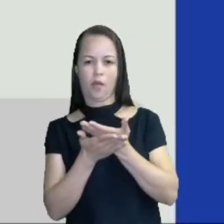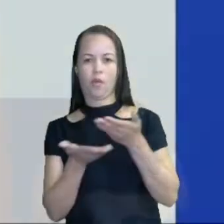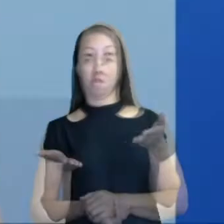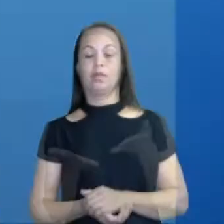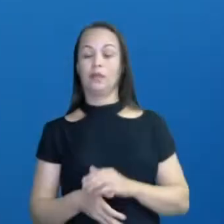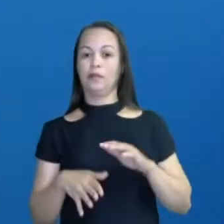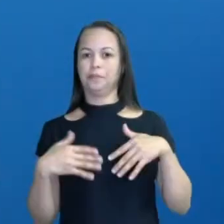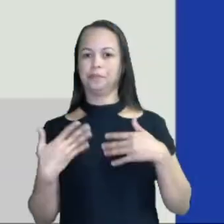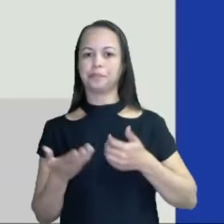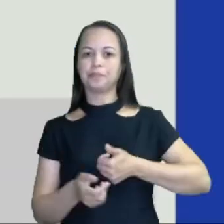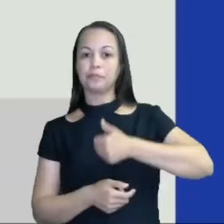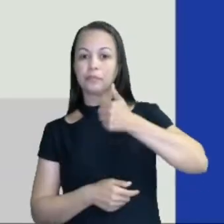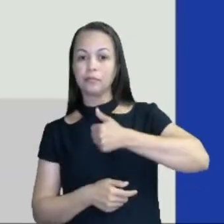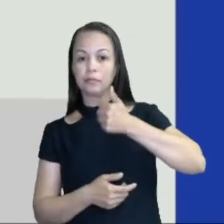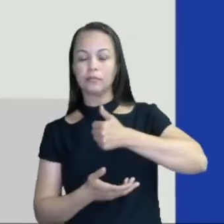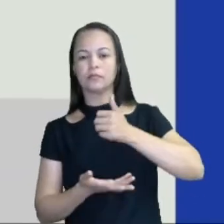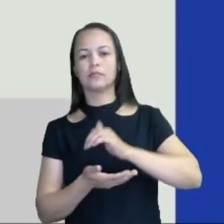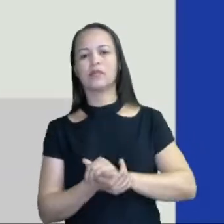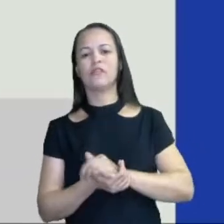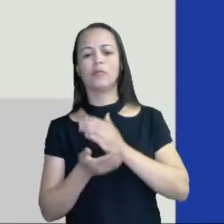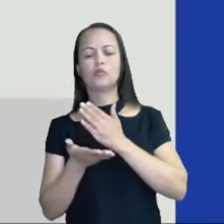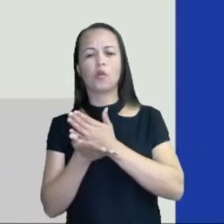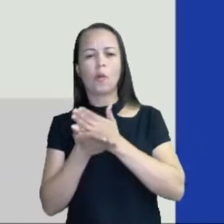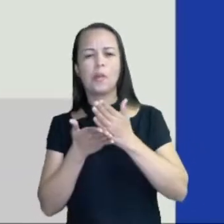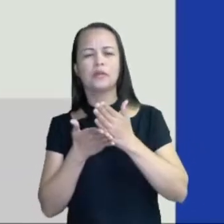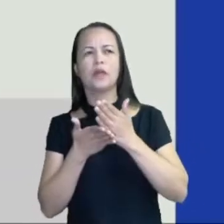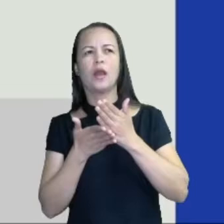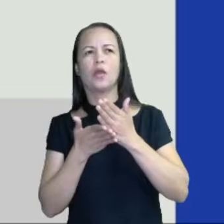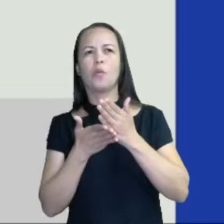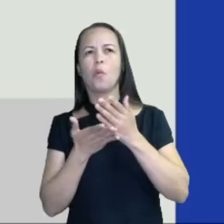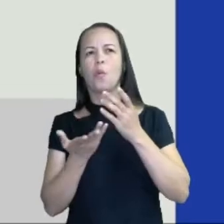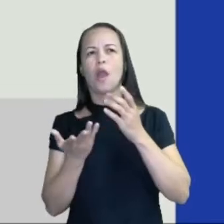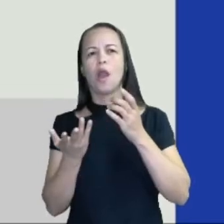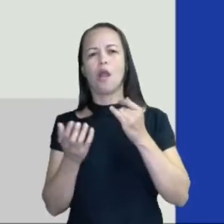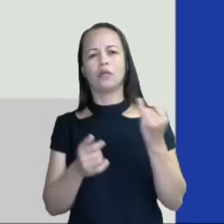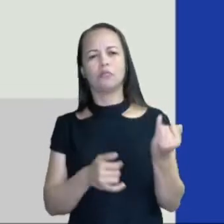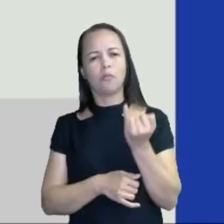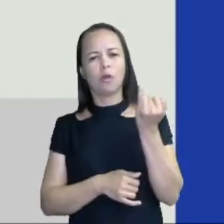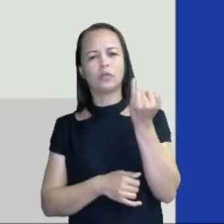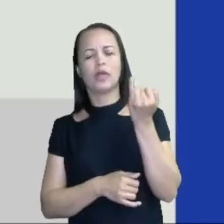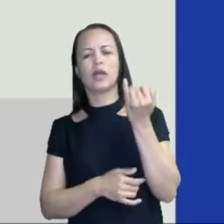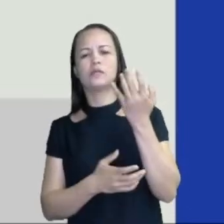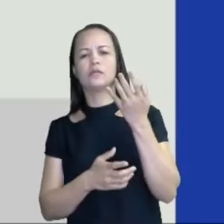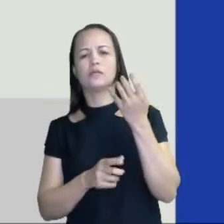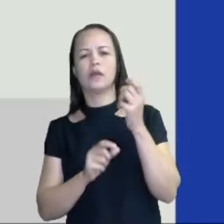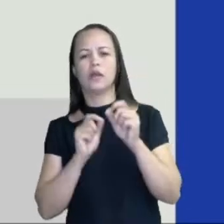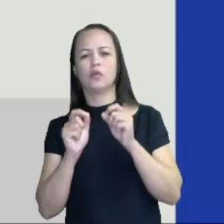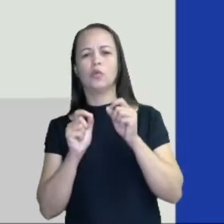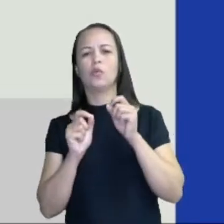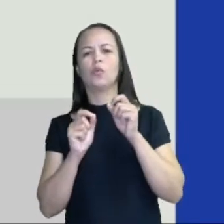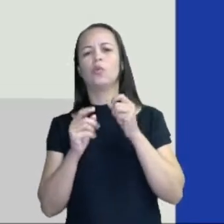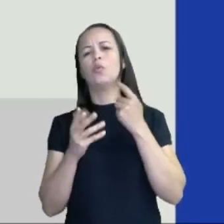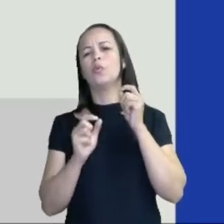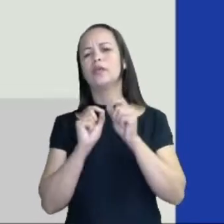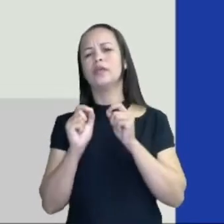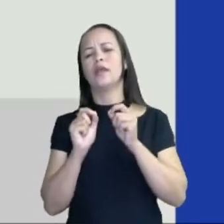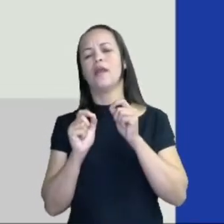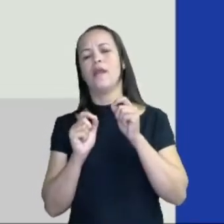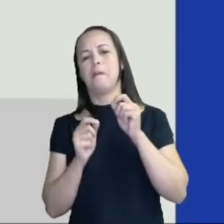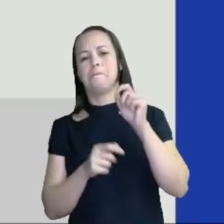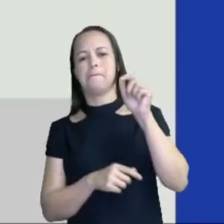hoje. Vamos começar com a definição de pontuação, né? Vamos definir o que é